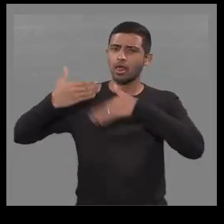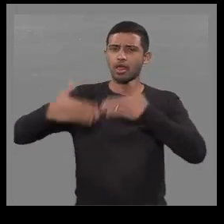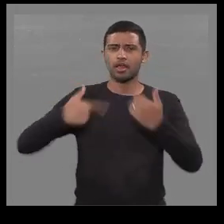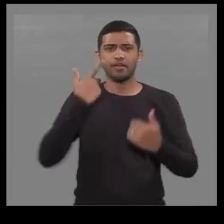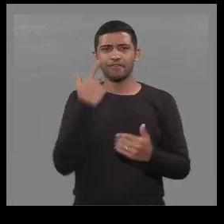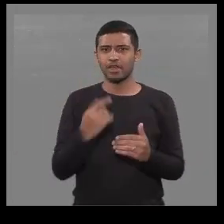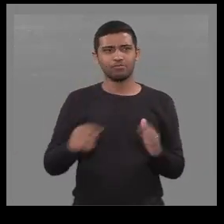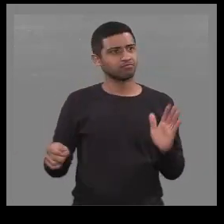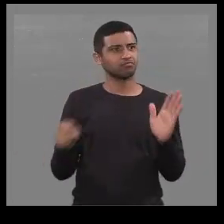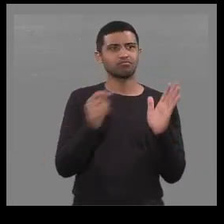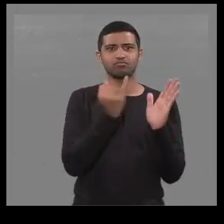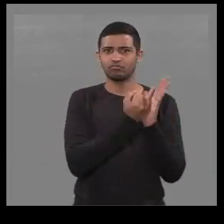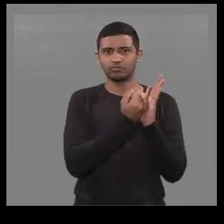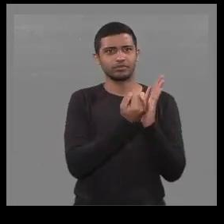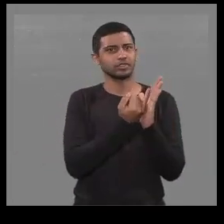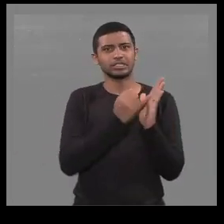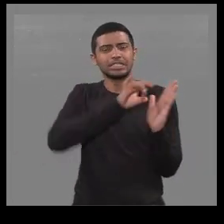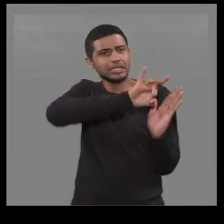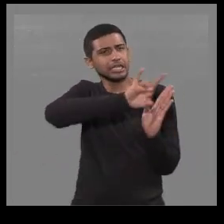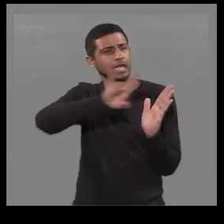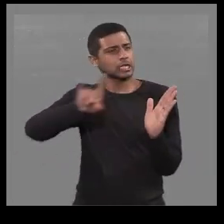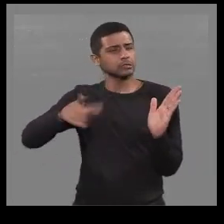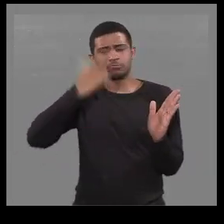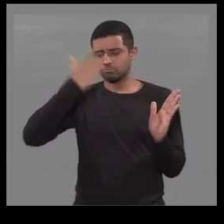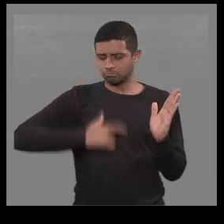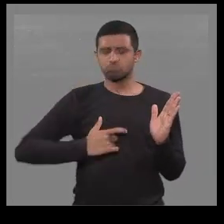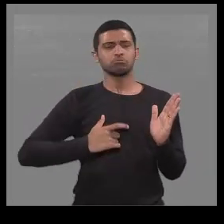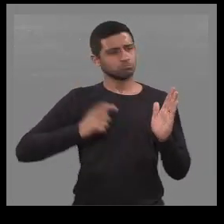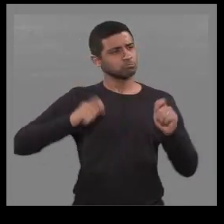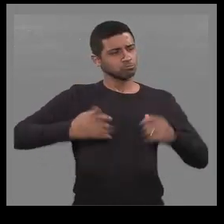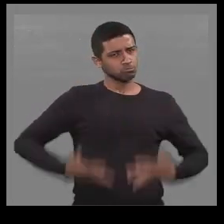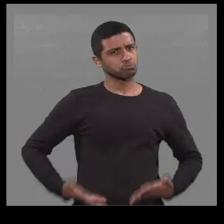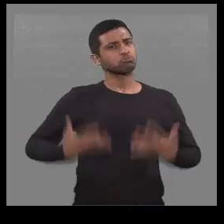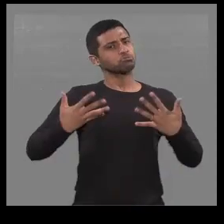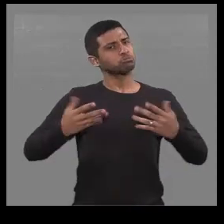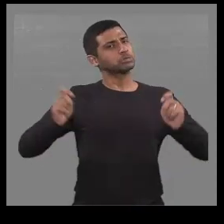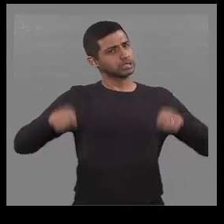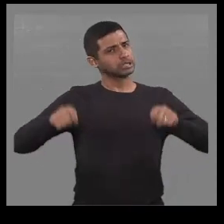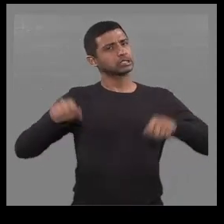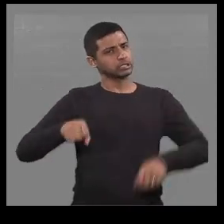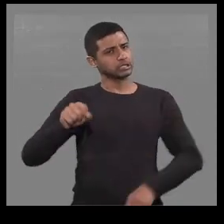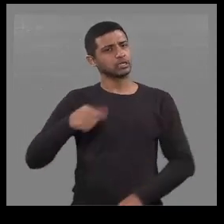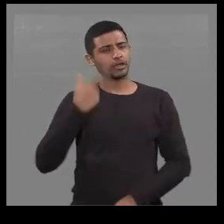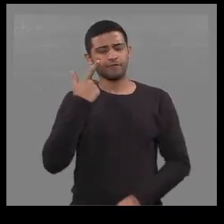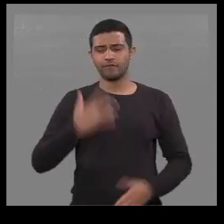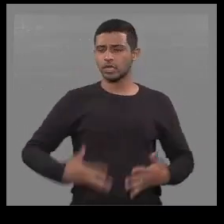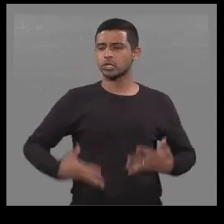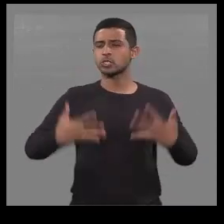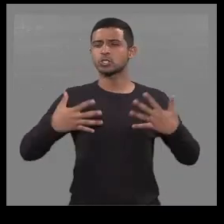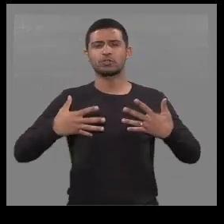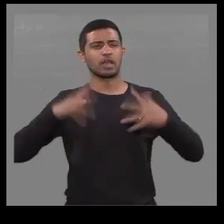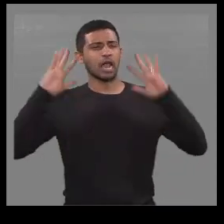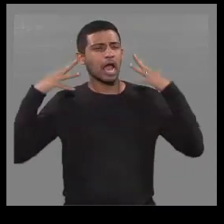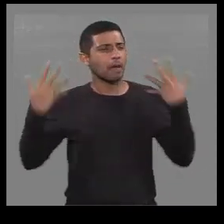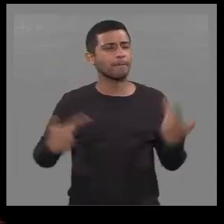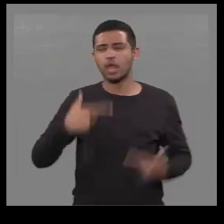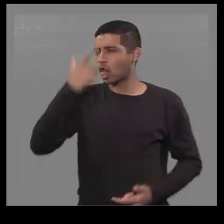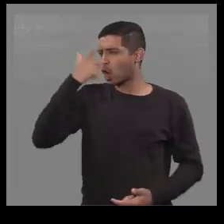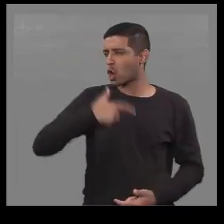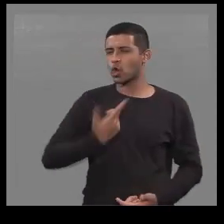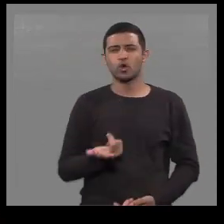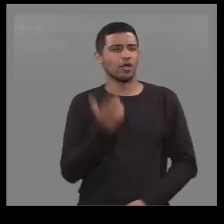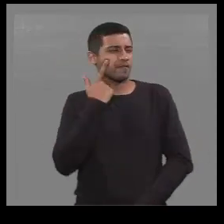identitário. E essa identidade, ela vem trazendo autoestima, sim, a gente já entendeu isso, que a autoestima, os